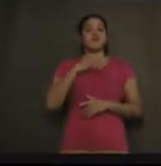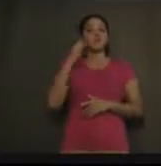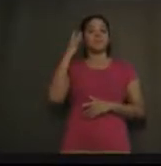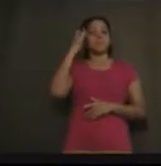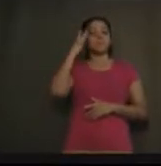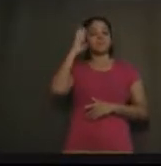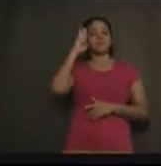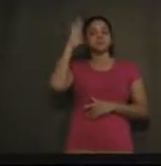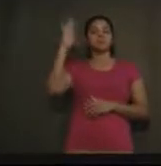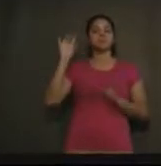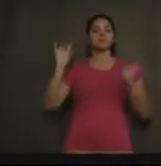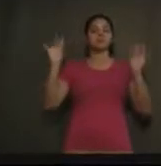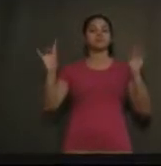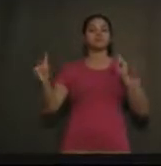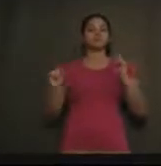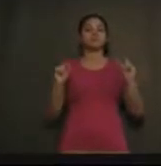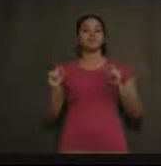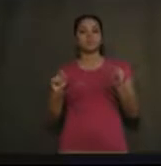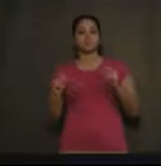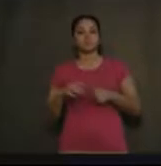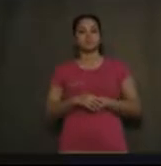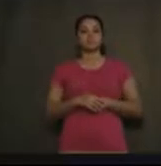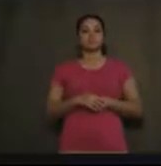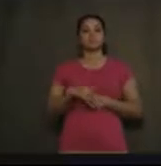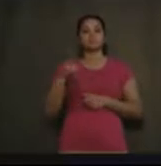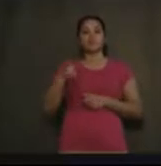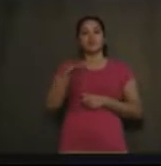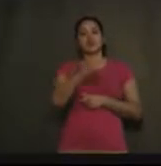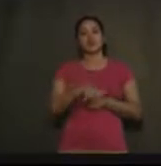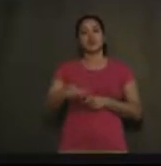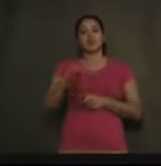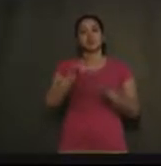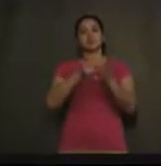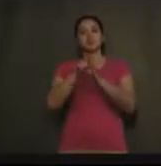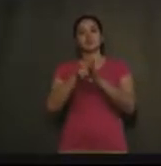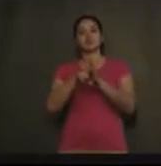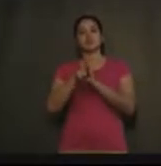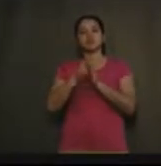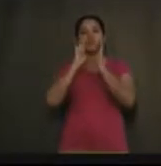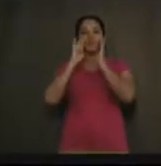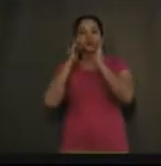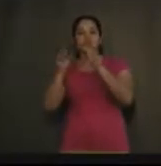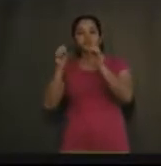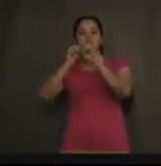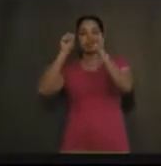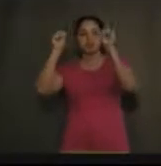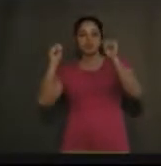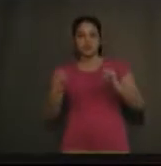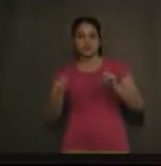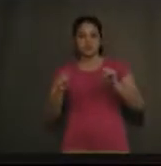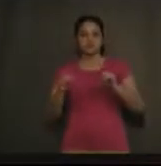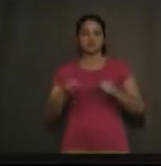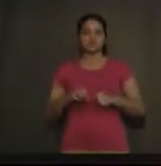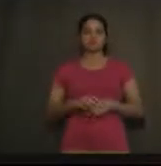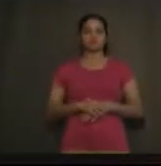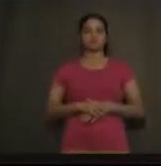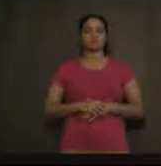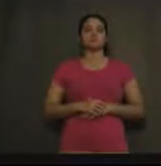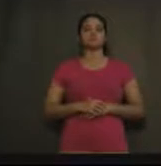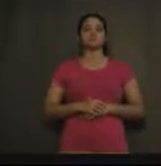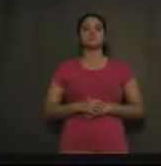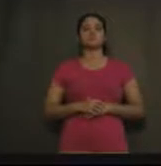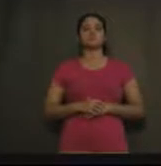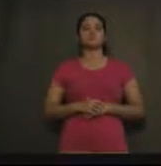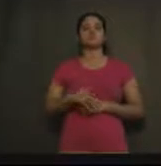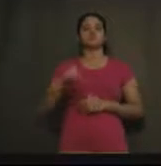episódio fundador da área de pesquisa em que eu trabalho, que é a área de sistemas dinâmicos. Há vários personagens fundamentais,